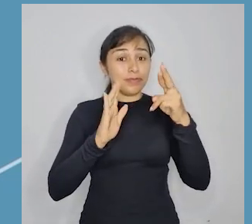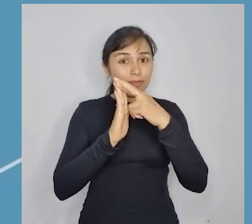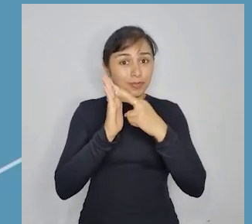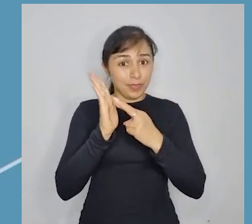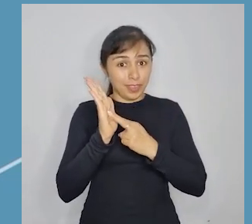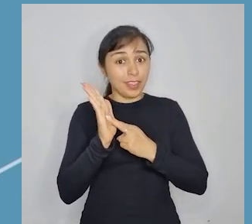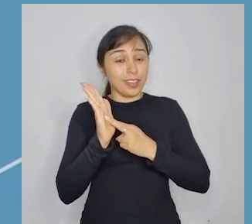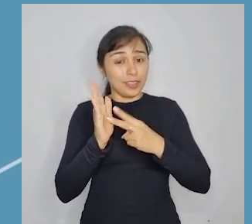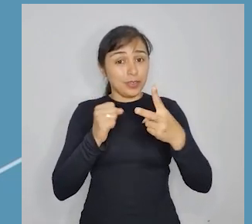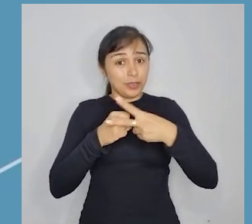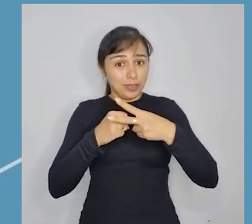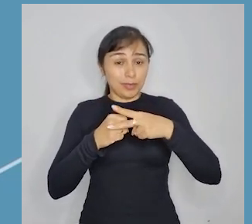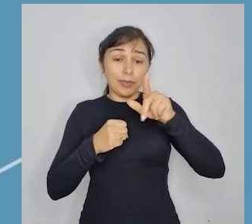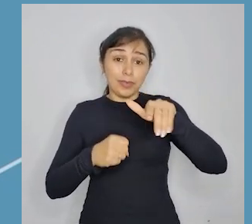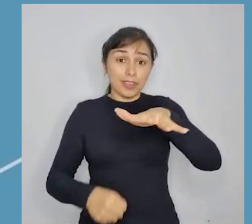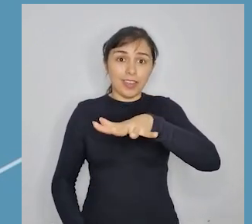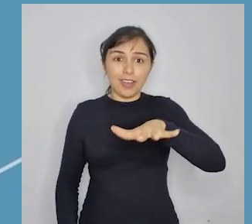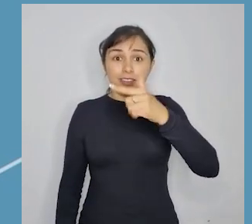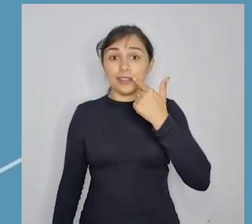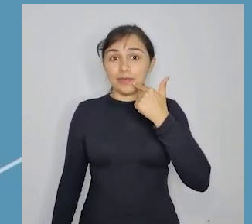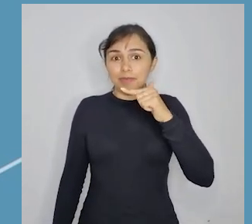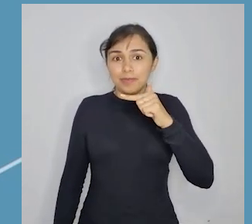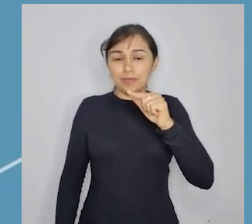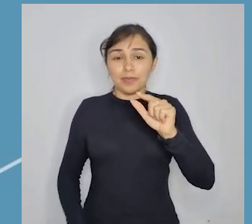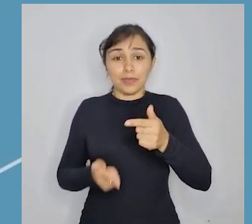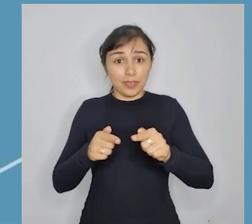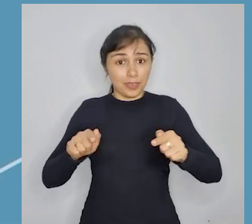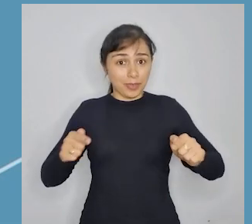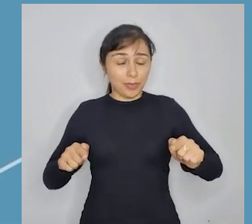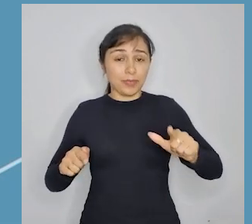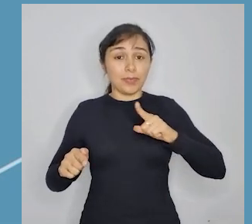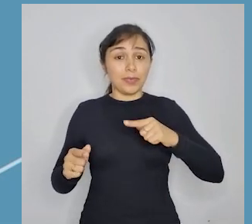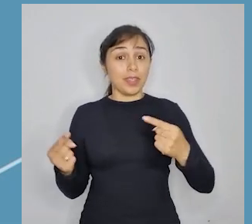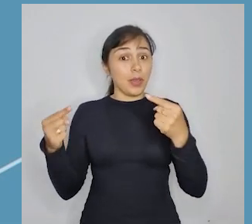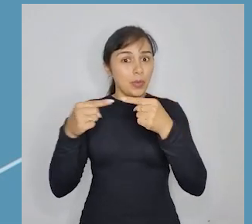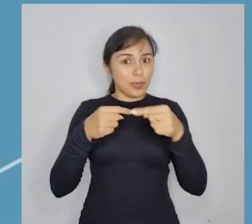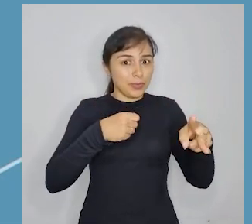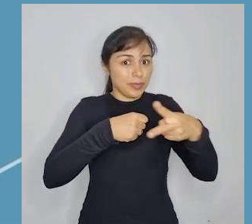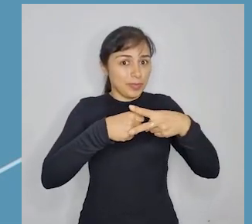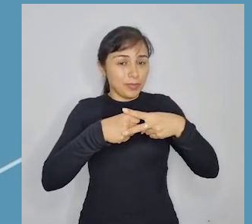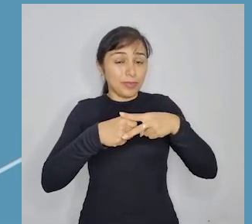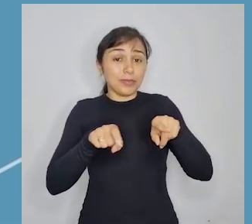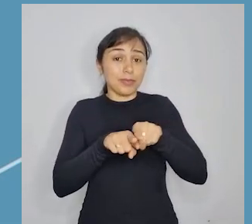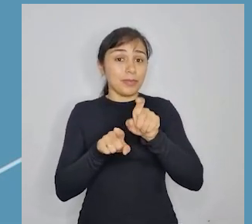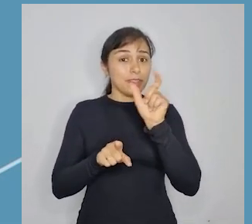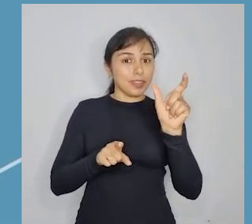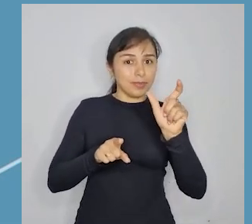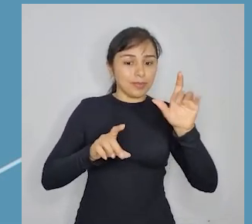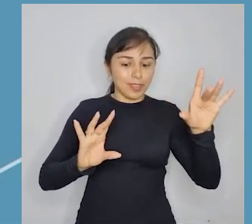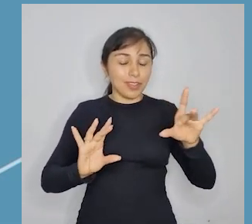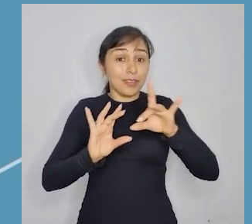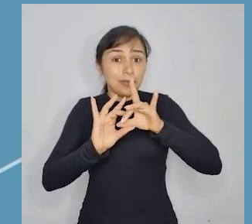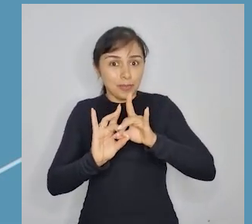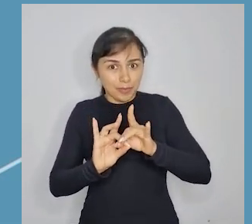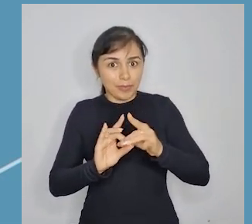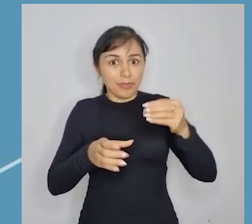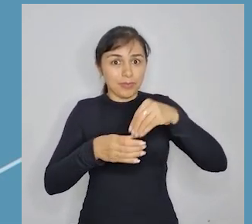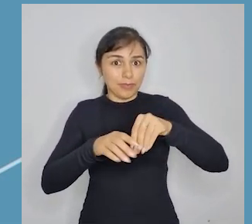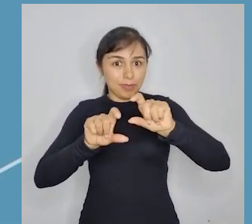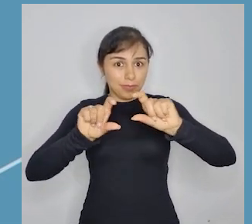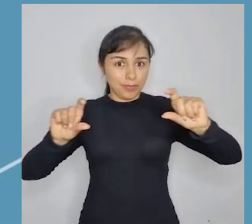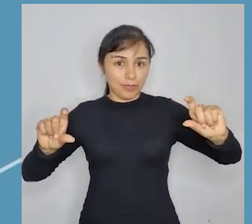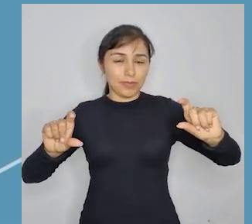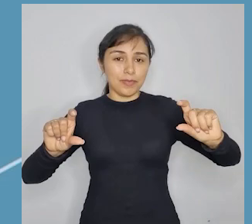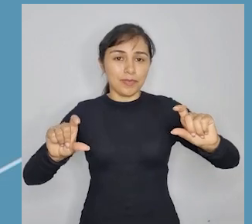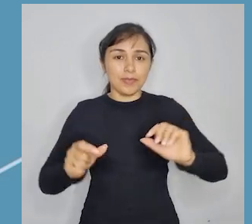Regência verbal é a parte da língua que se ocupa da relação entre os verbos e os termos que se seguem a eles e complementam o